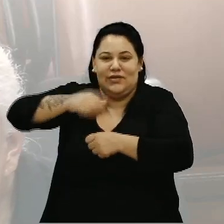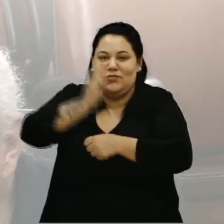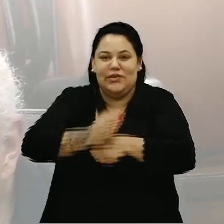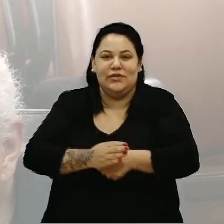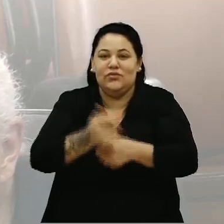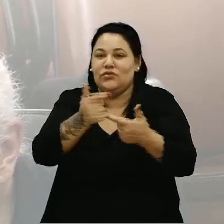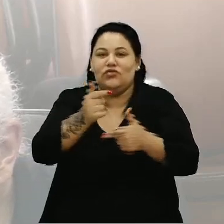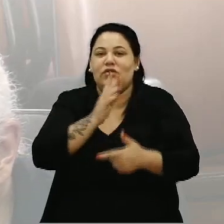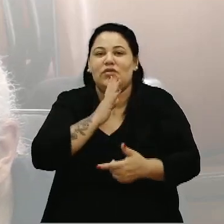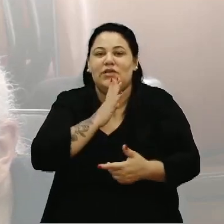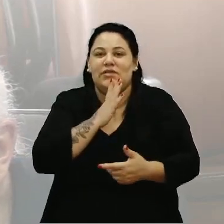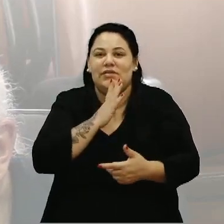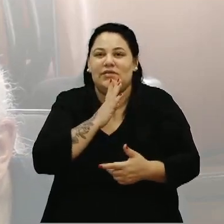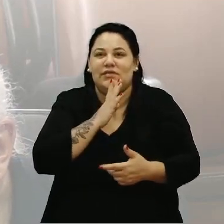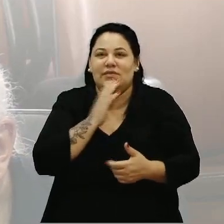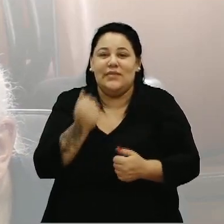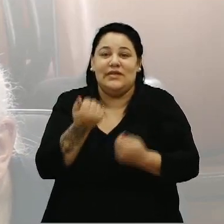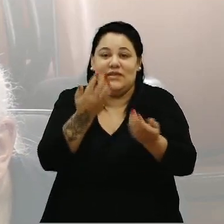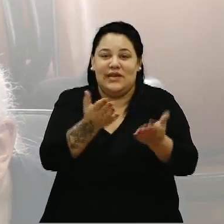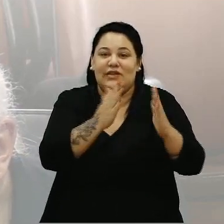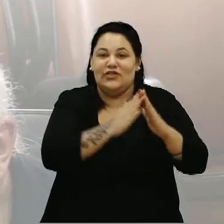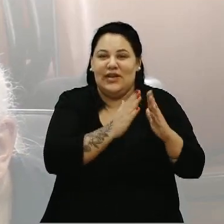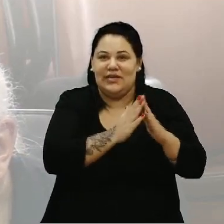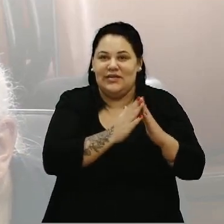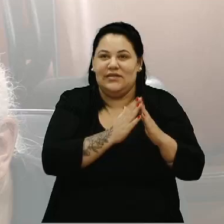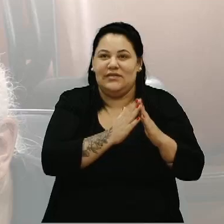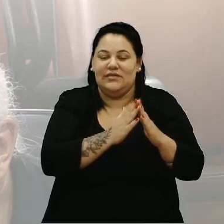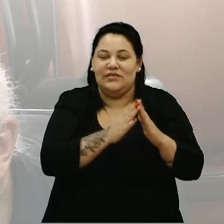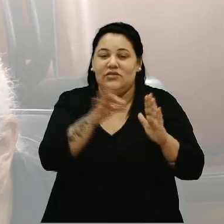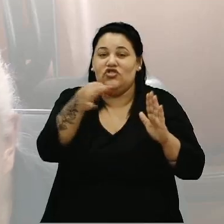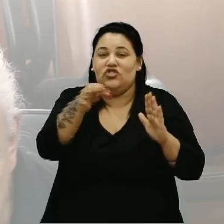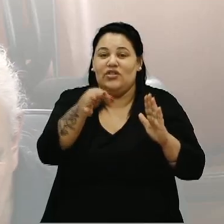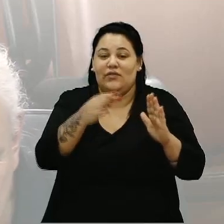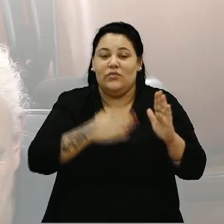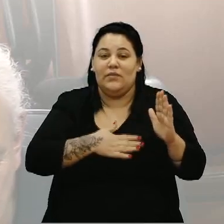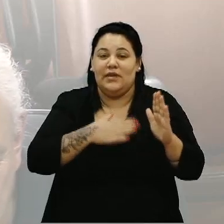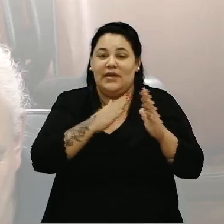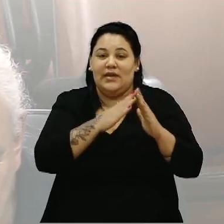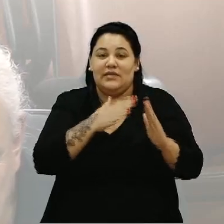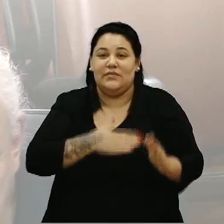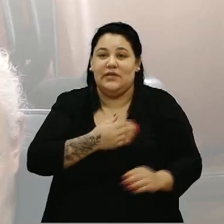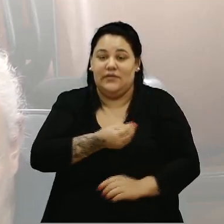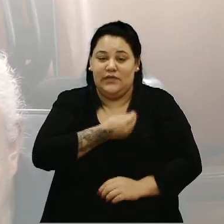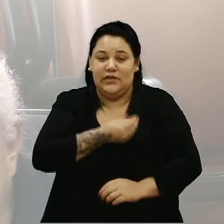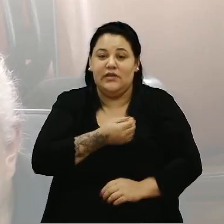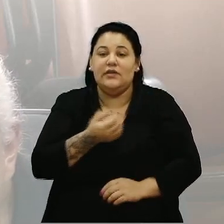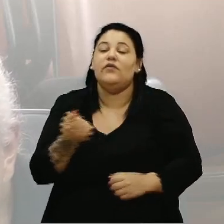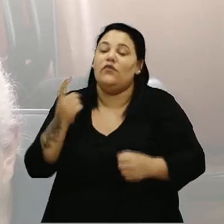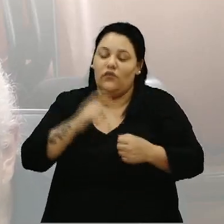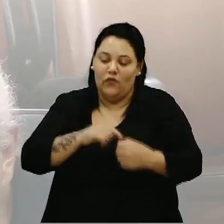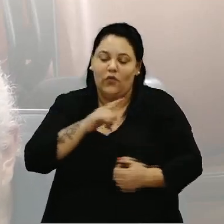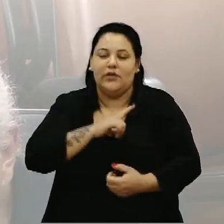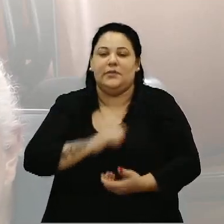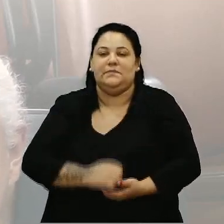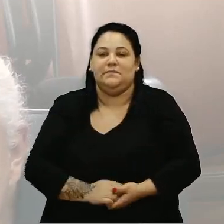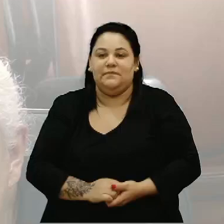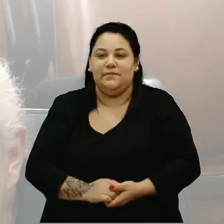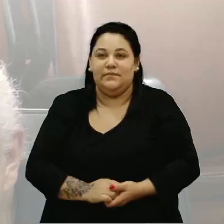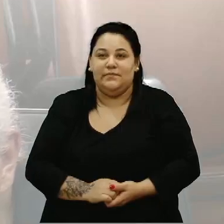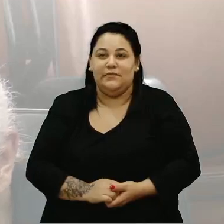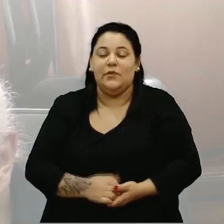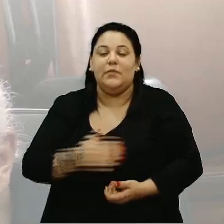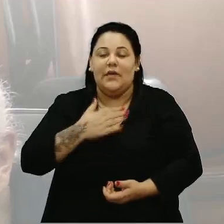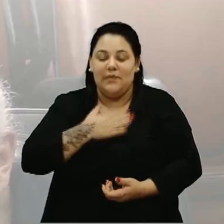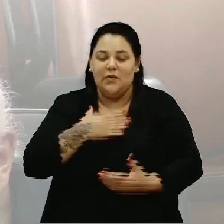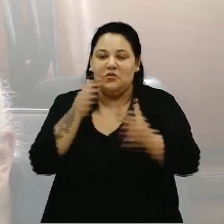não conhecia mais entrega de residências de chave do Minha Casa Minha Vida. Nós vamos voltar a ter. Então, para mim é uma grande